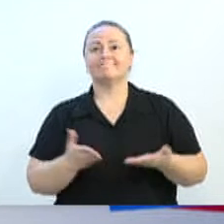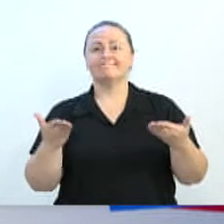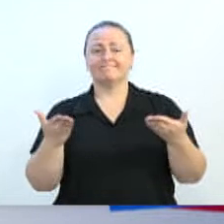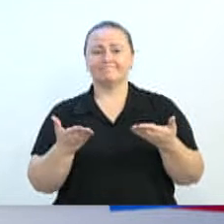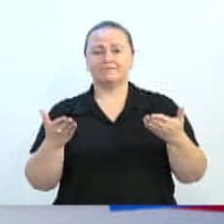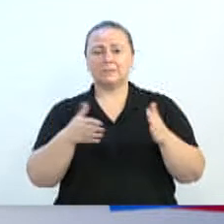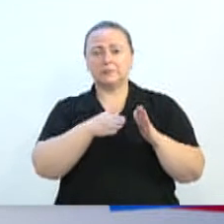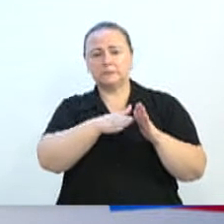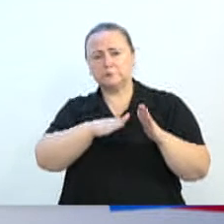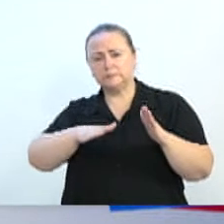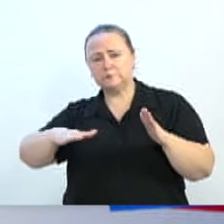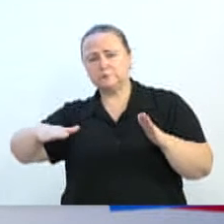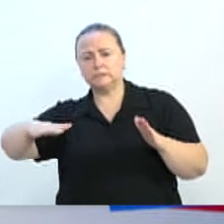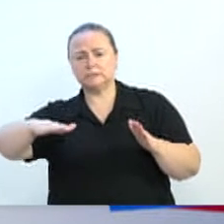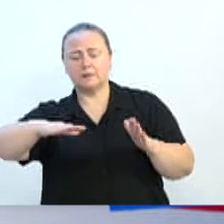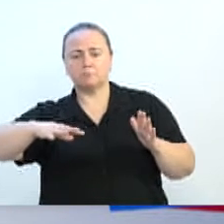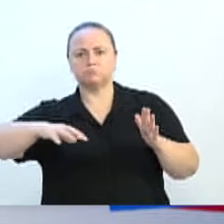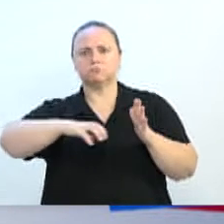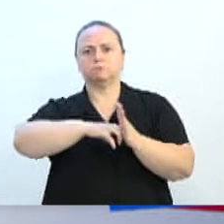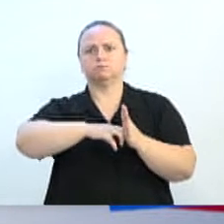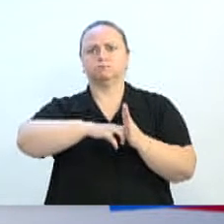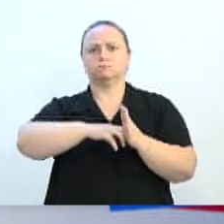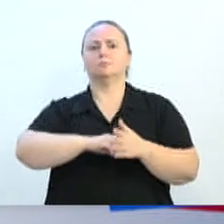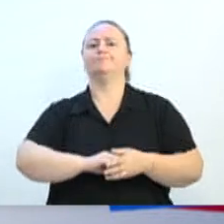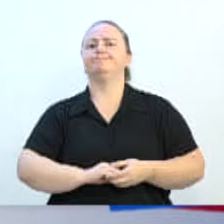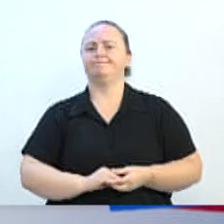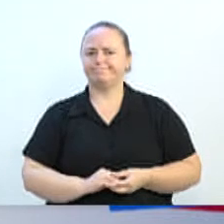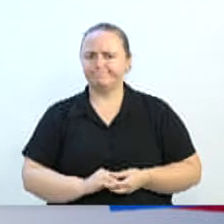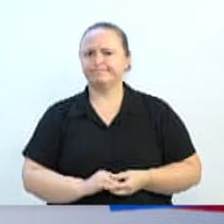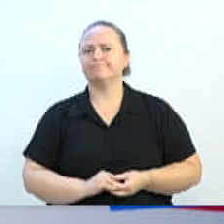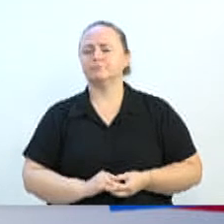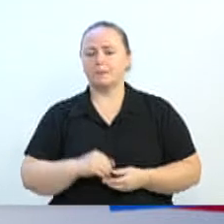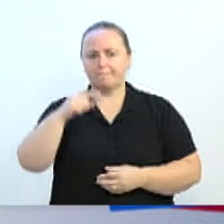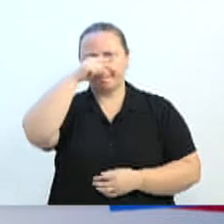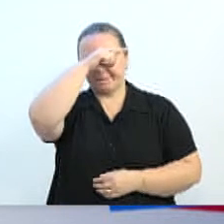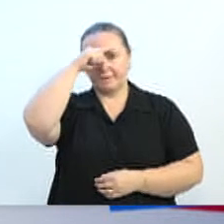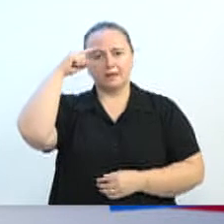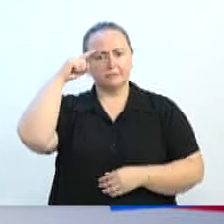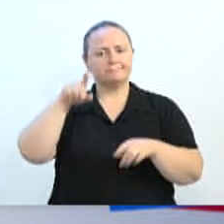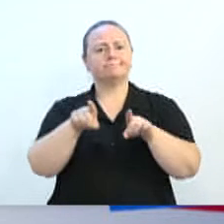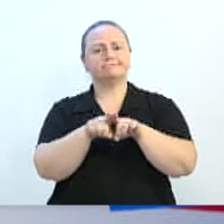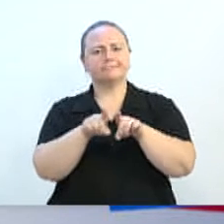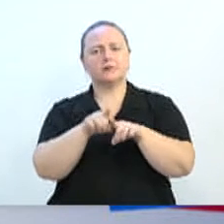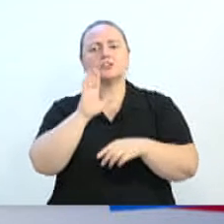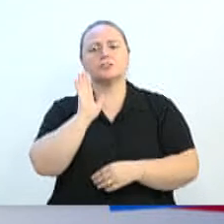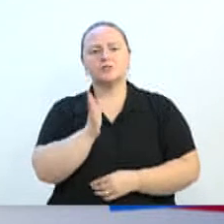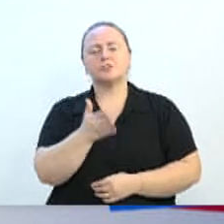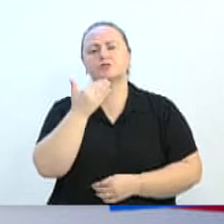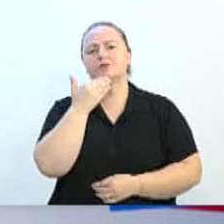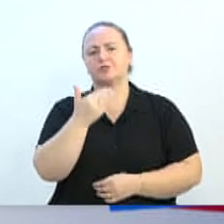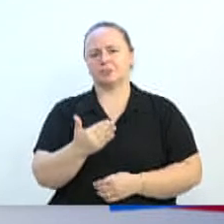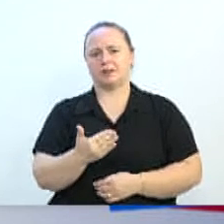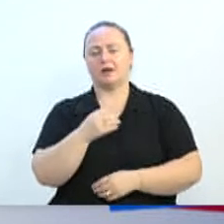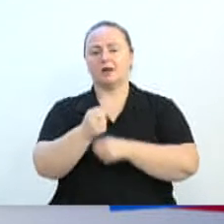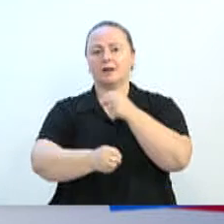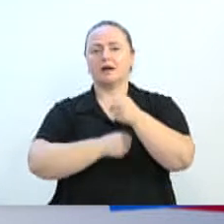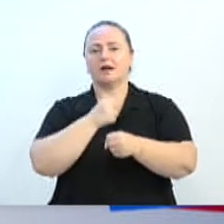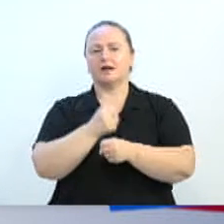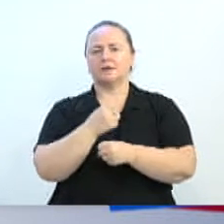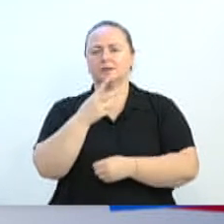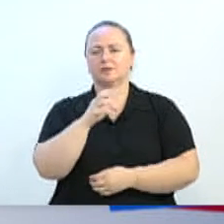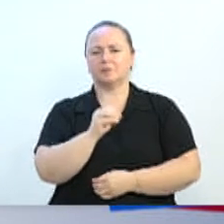ali nessa curva Vereador Marcos da Rosa o senhor também fez um pedido um requerimento já solicitando 2020 eu fiz